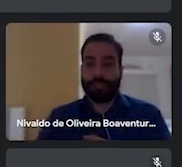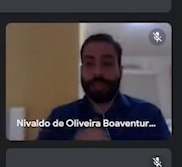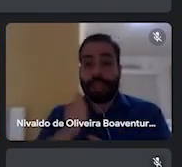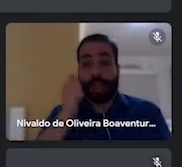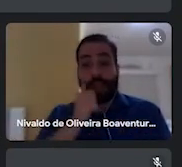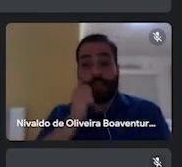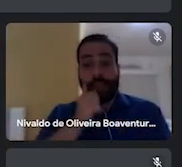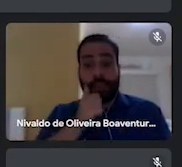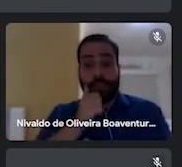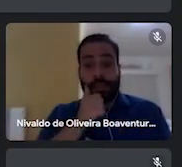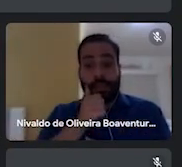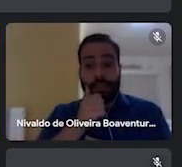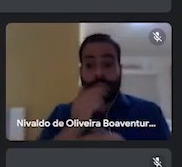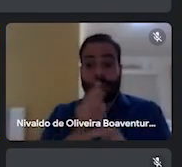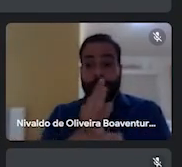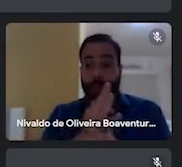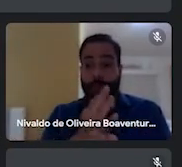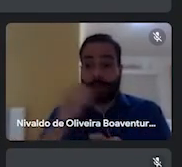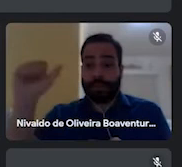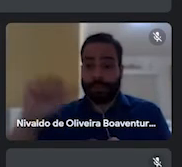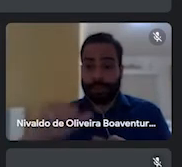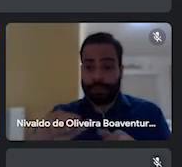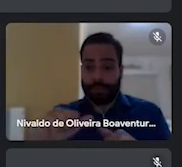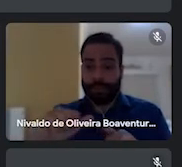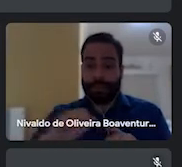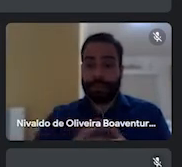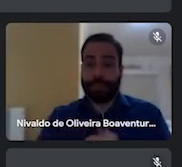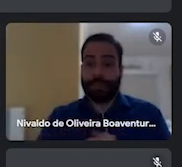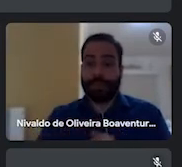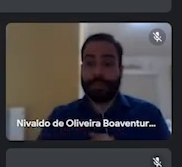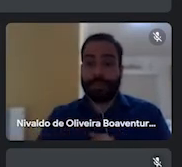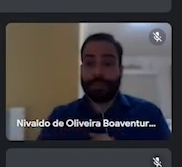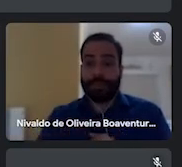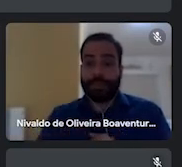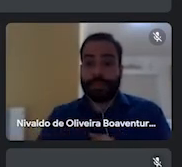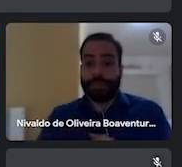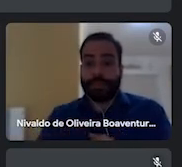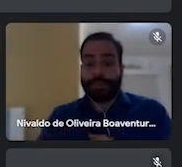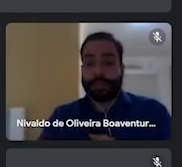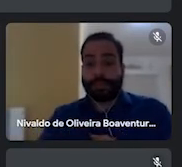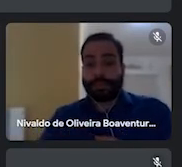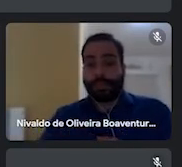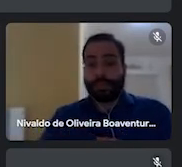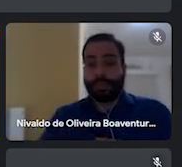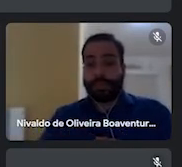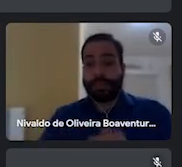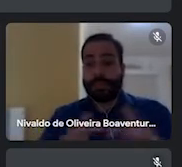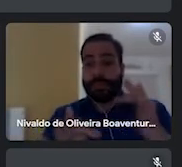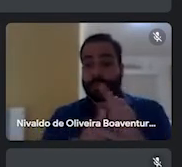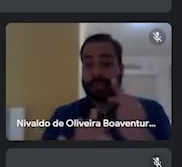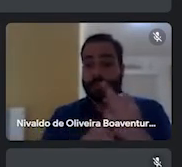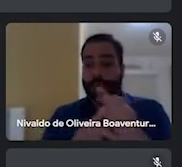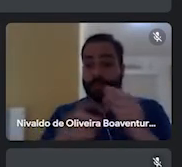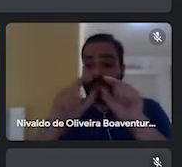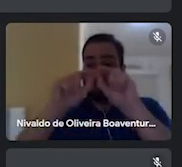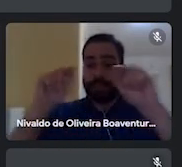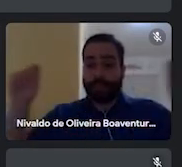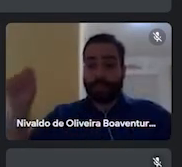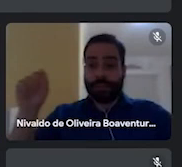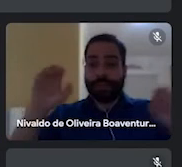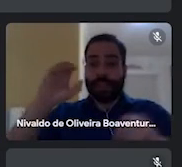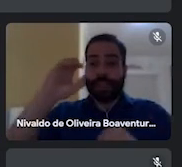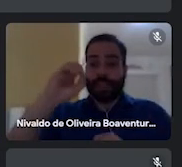uma resistência menor. E a resistência do condutor é